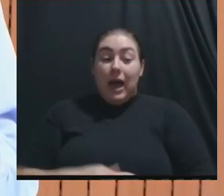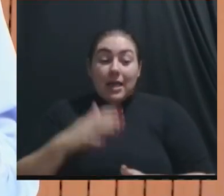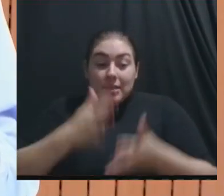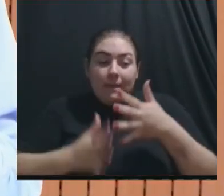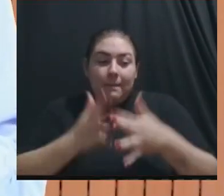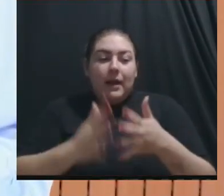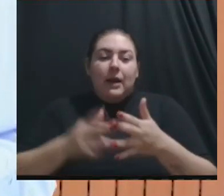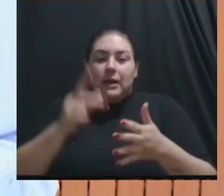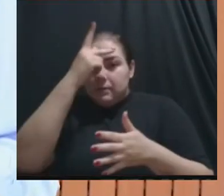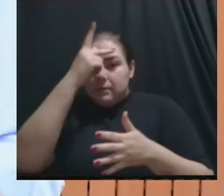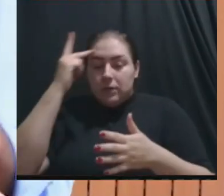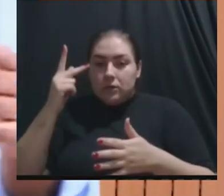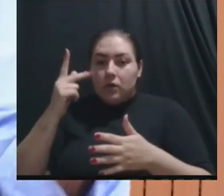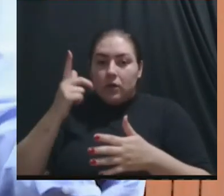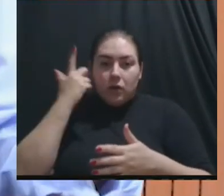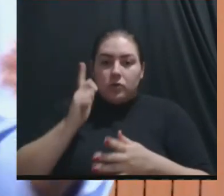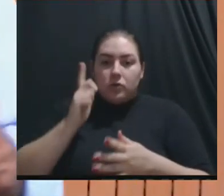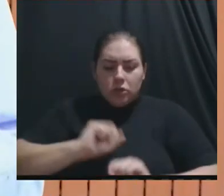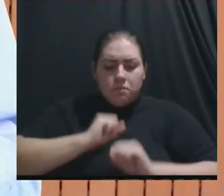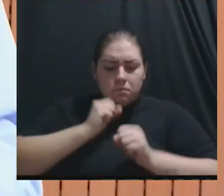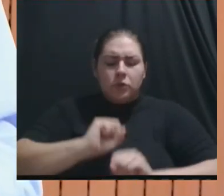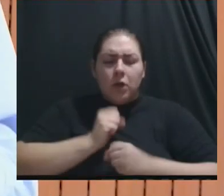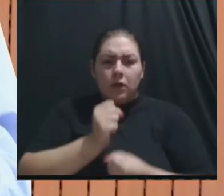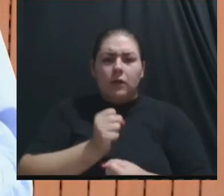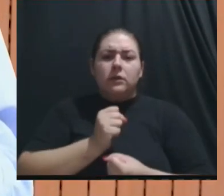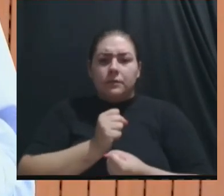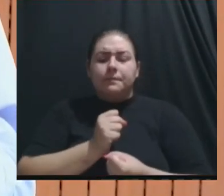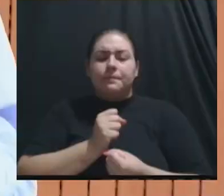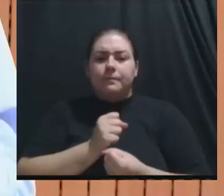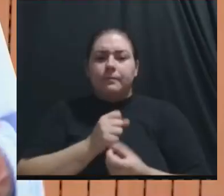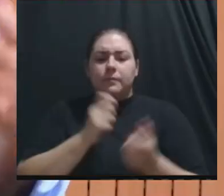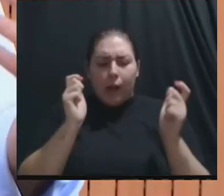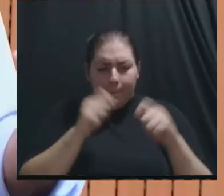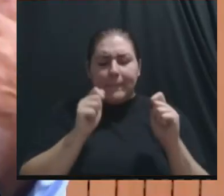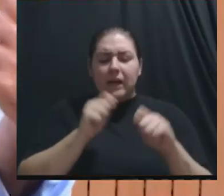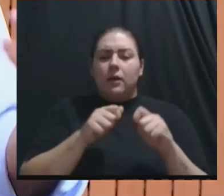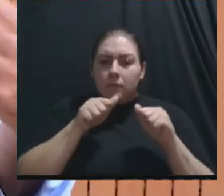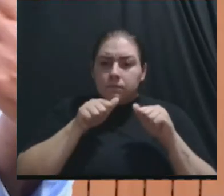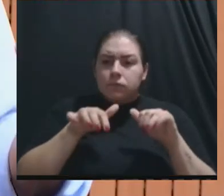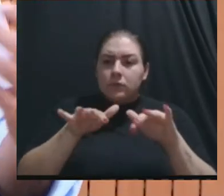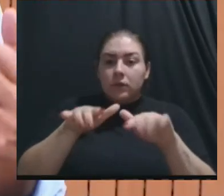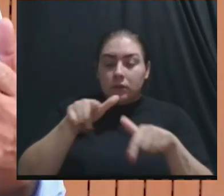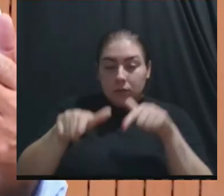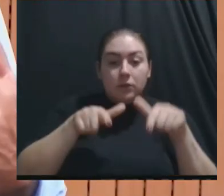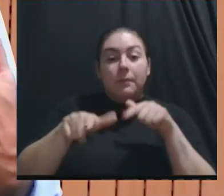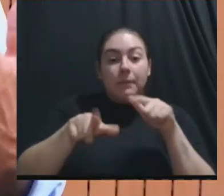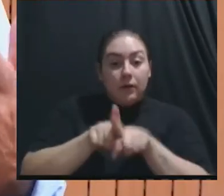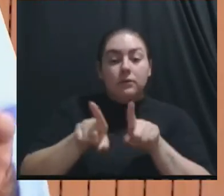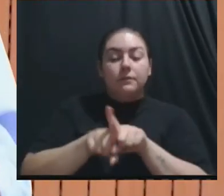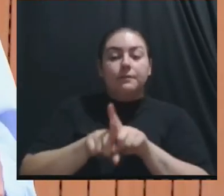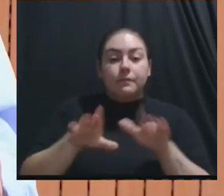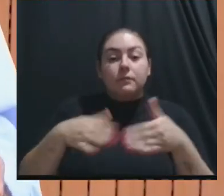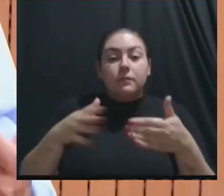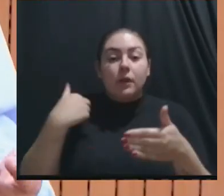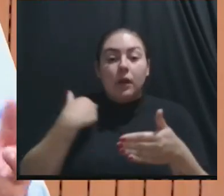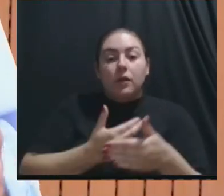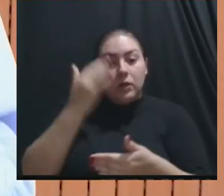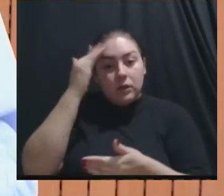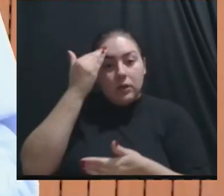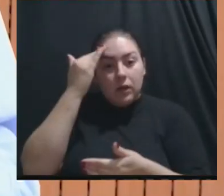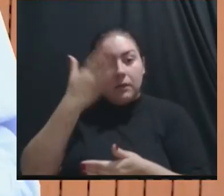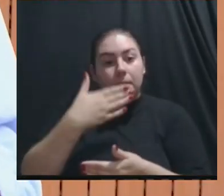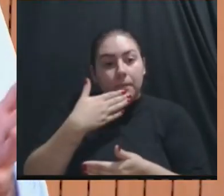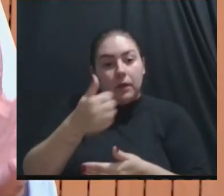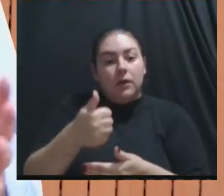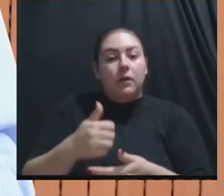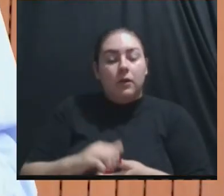exercer as suas capacidades, inclusive em ambientes de trabalho. Então, para a gente compreender melhor isso e para a gente fazer